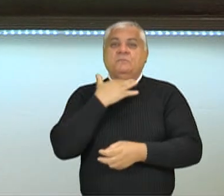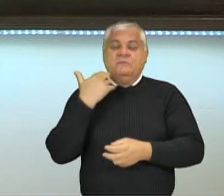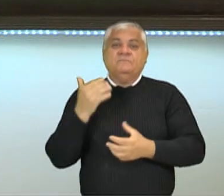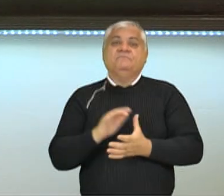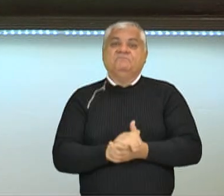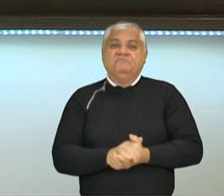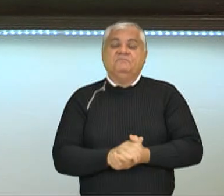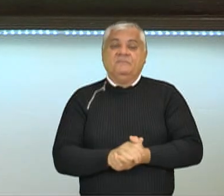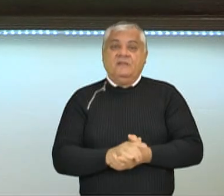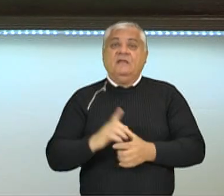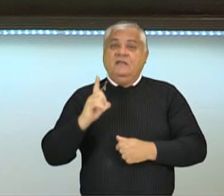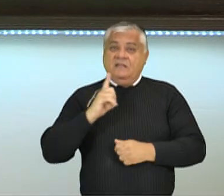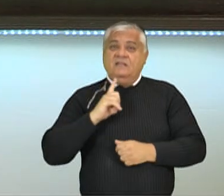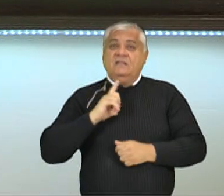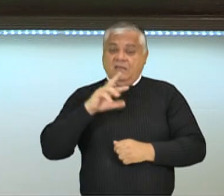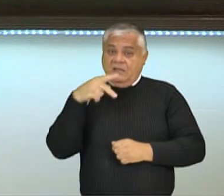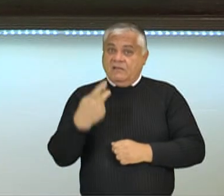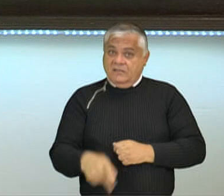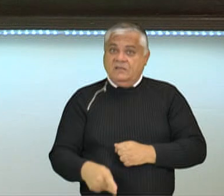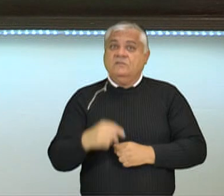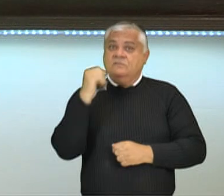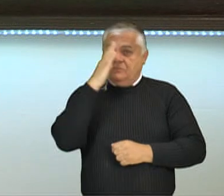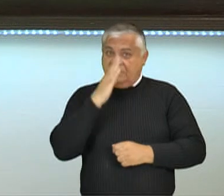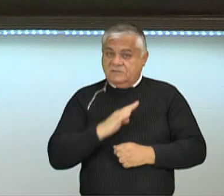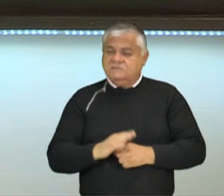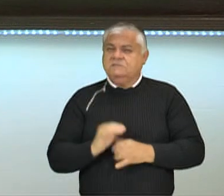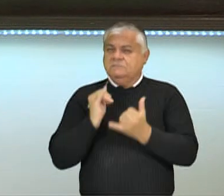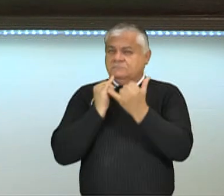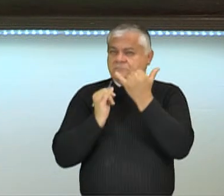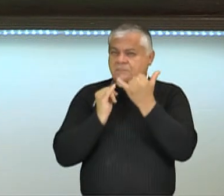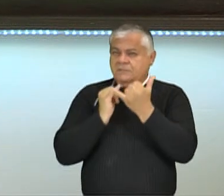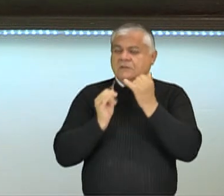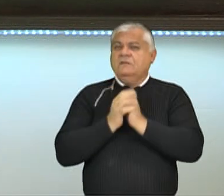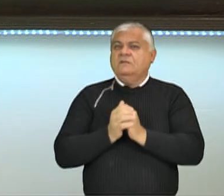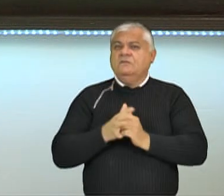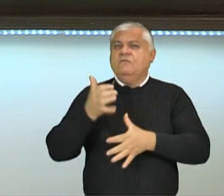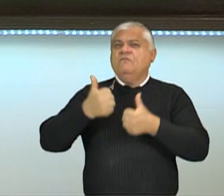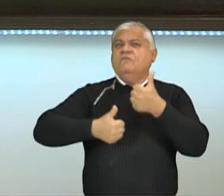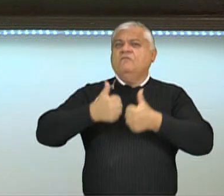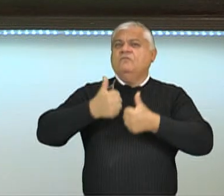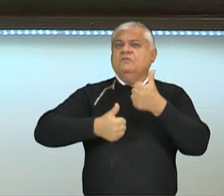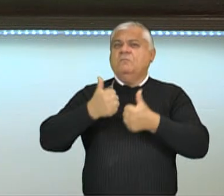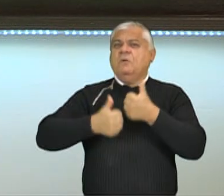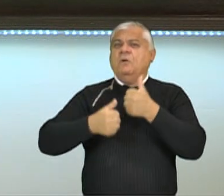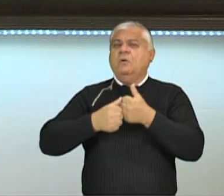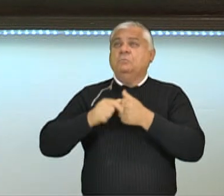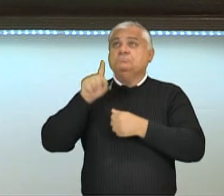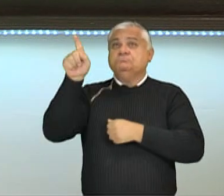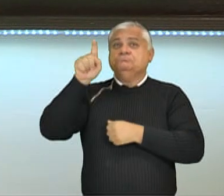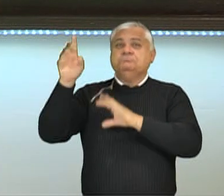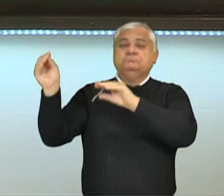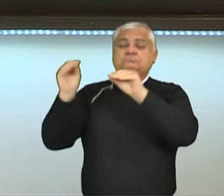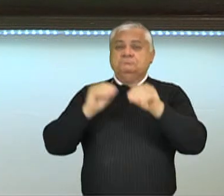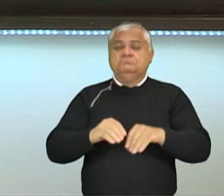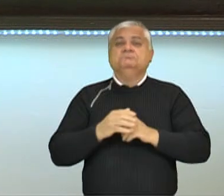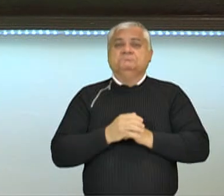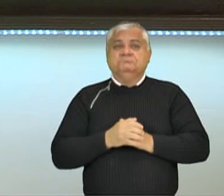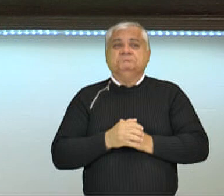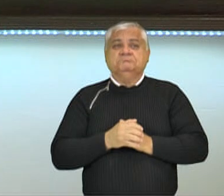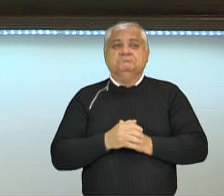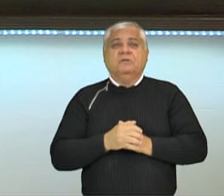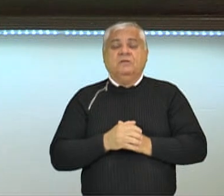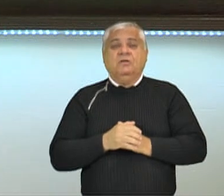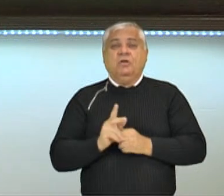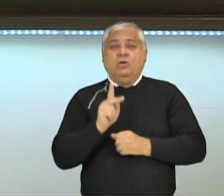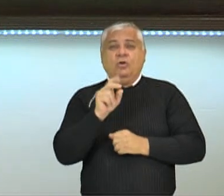aí do pessoal, não sei se todos conhecem, mas ele é um jogador de futebol, né, que veio para o Brasil, chamado Petkovic. Hoje